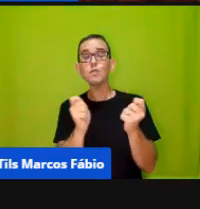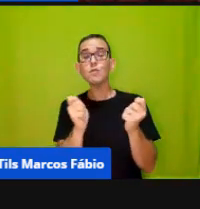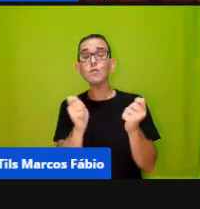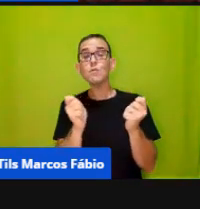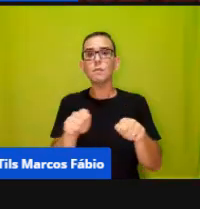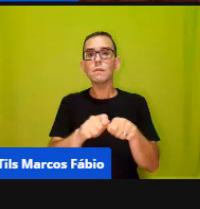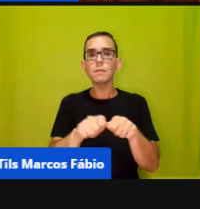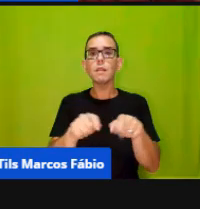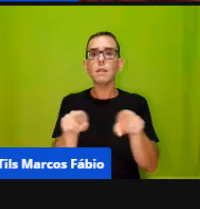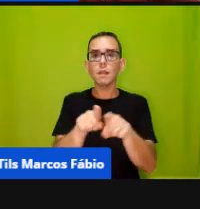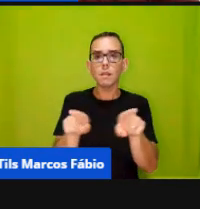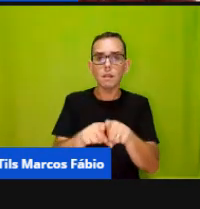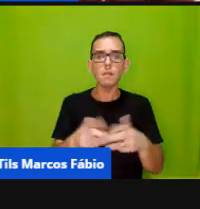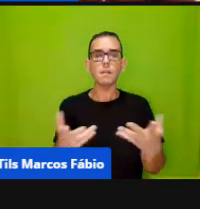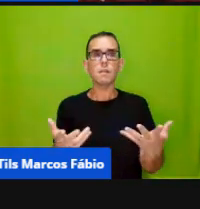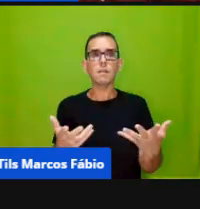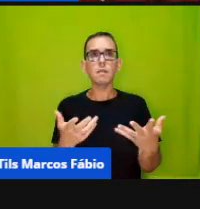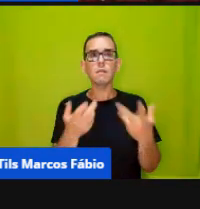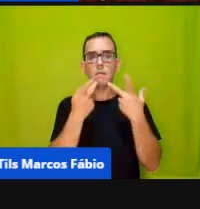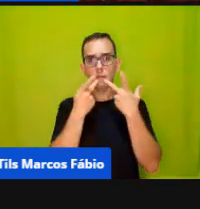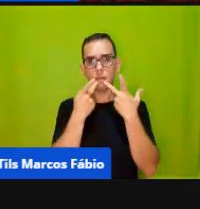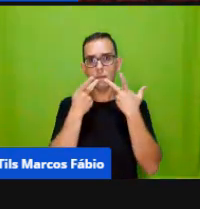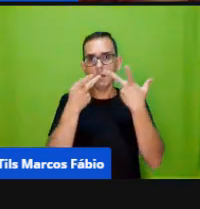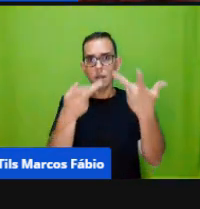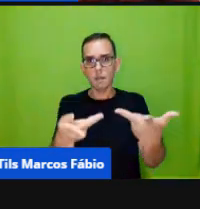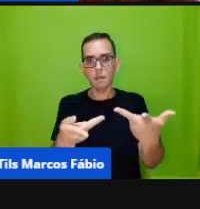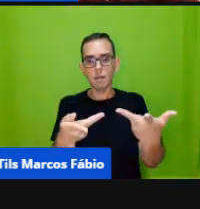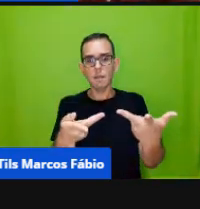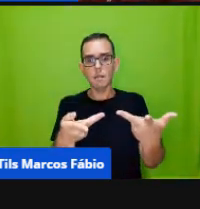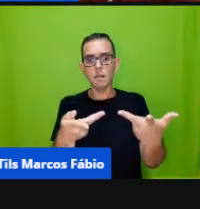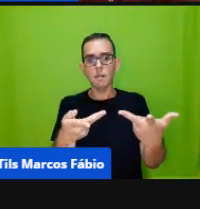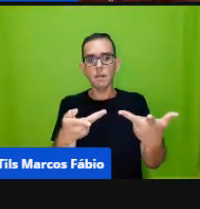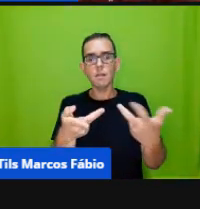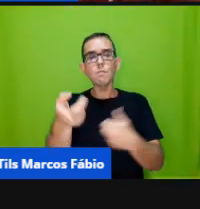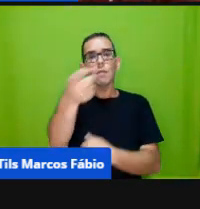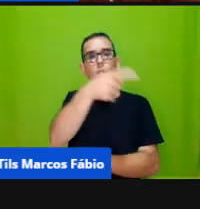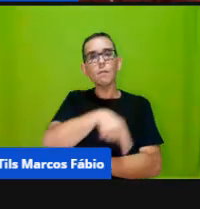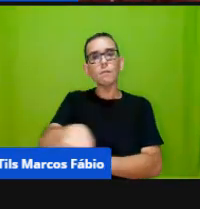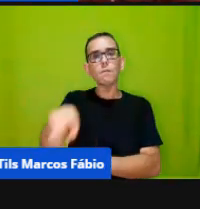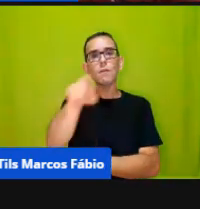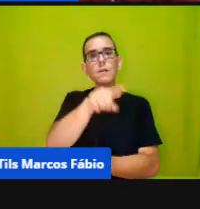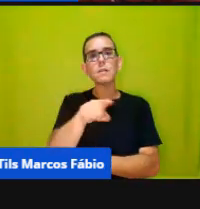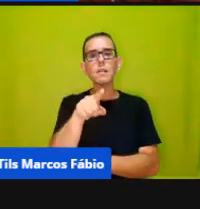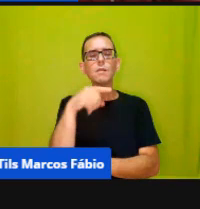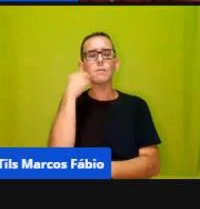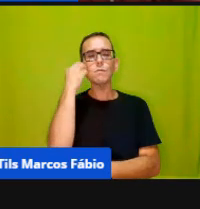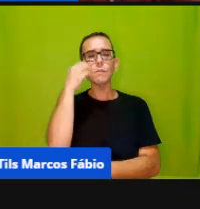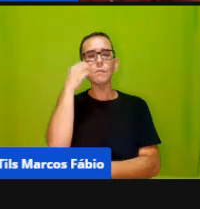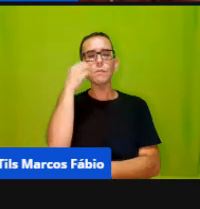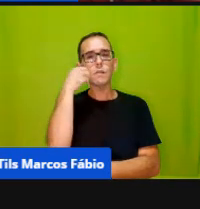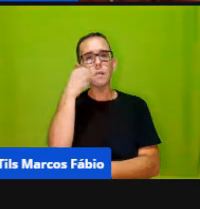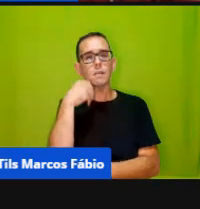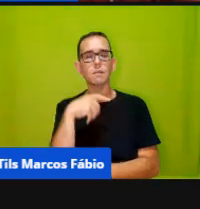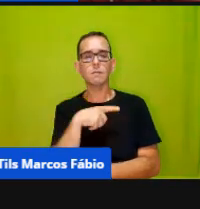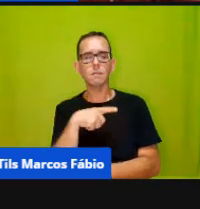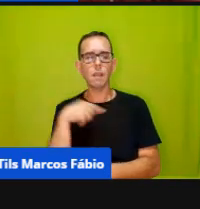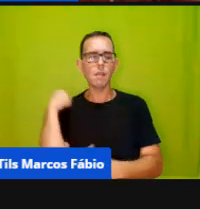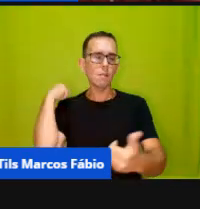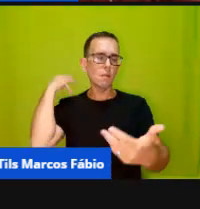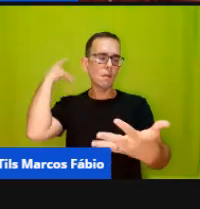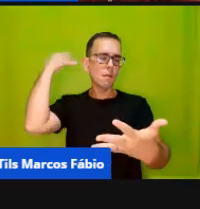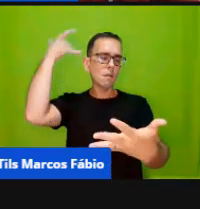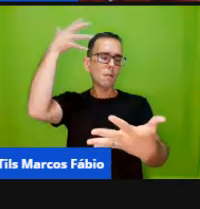pode falar para vocês com a experiência que a gente tem nesses longos anos